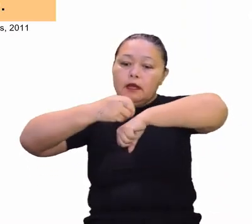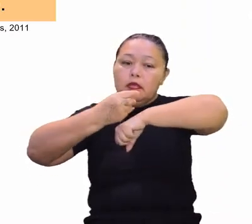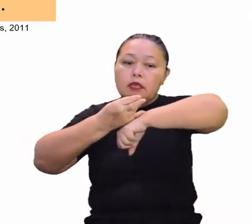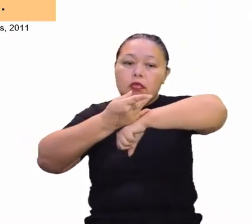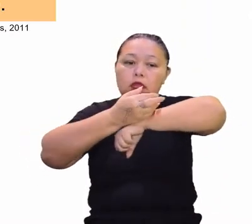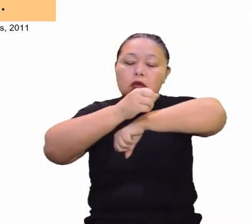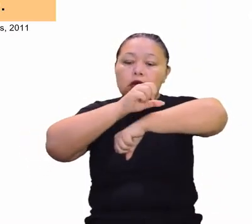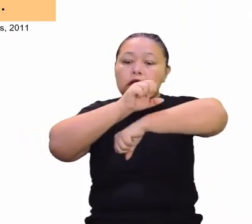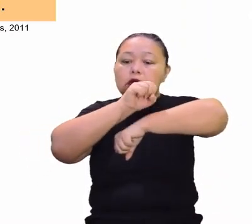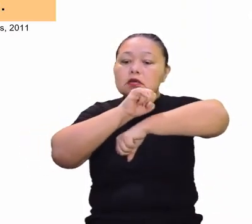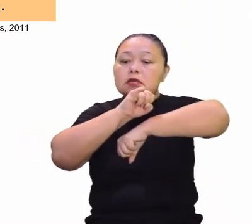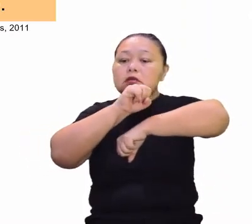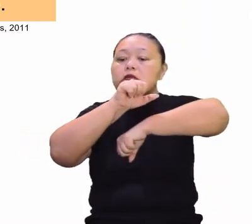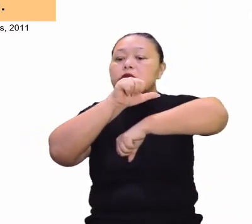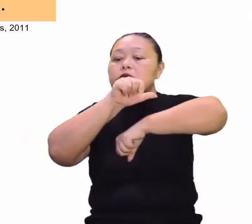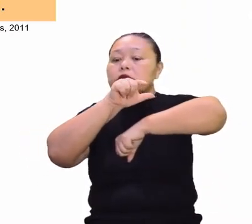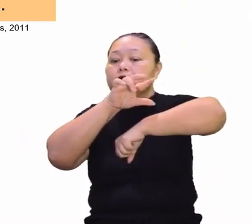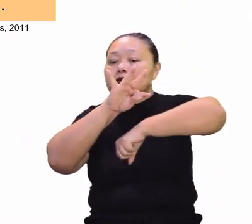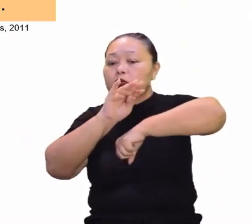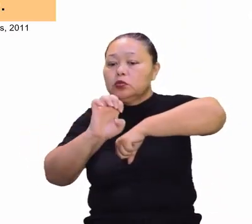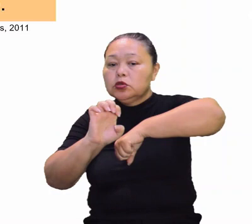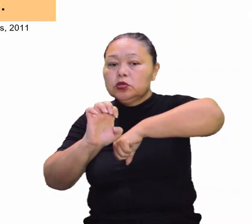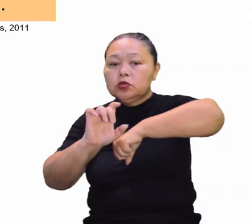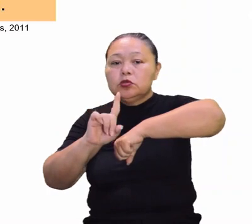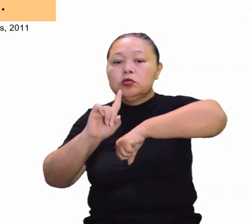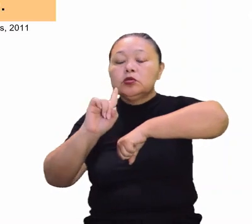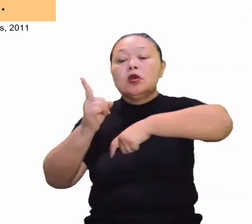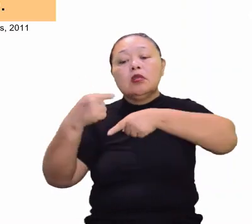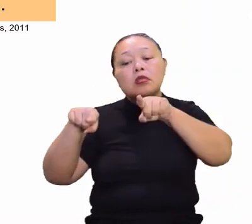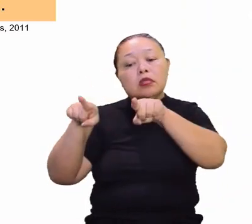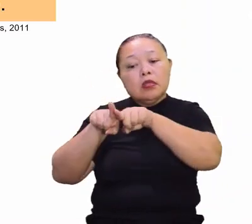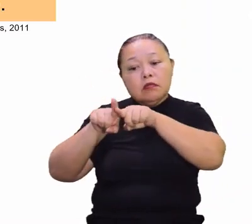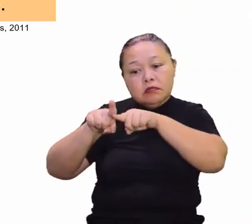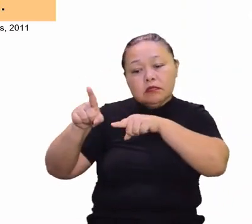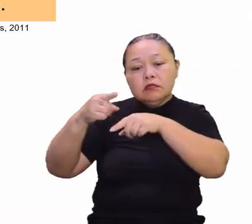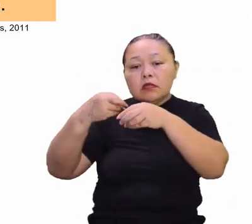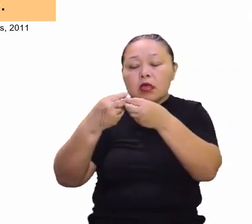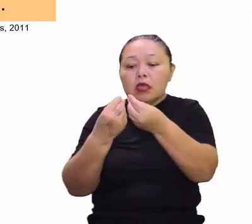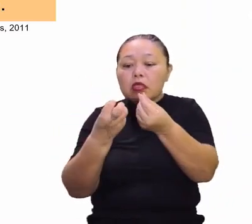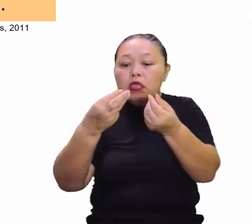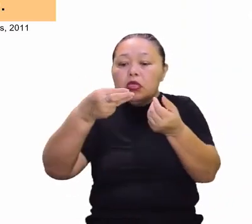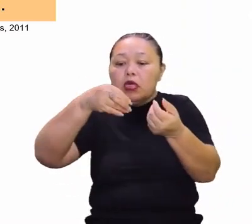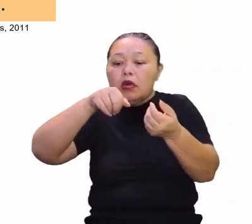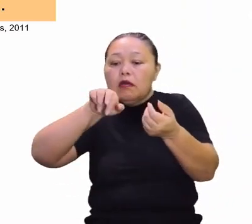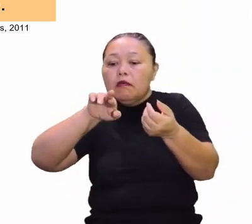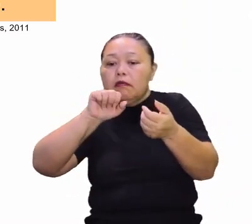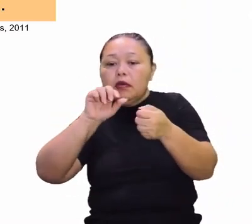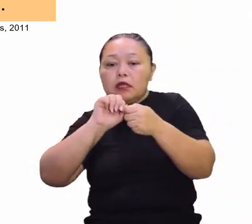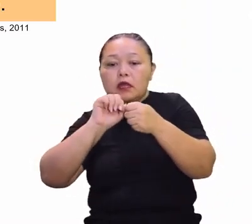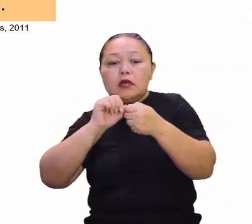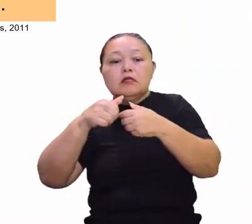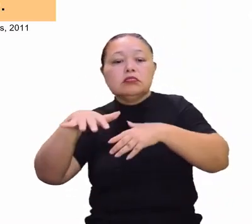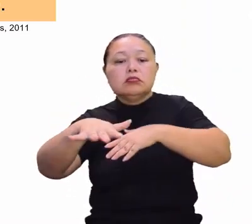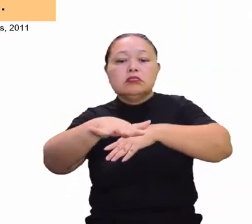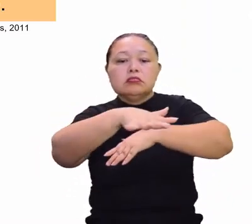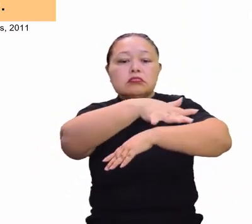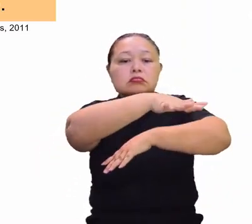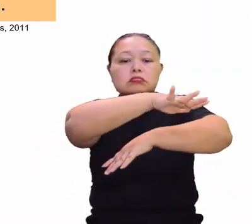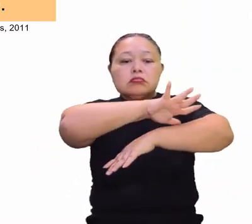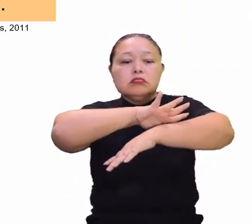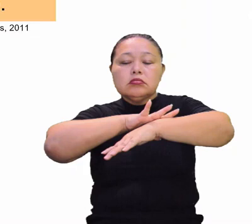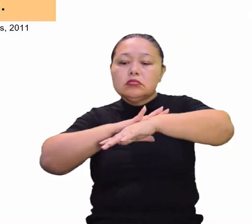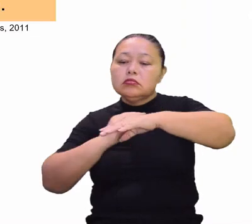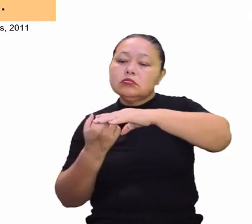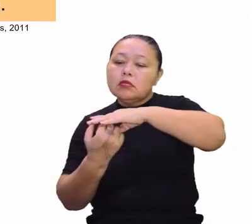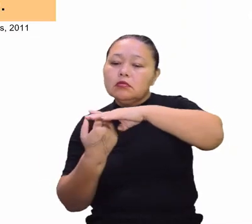silt, também de origem mineral. Em algumas regiões, apresenta boa reserva nutricional para as plantas, especialmente